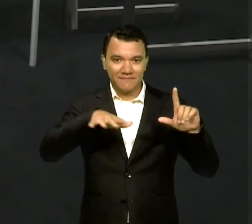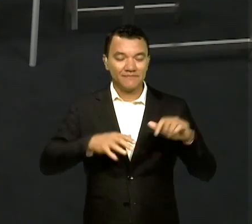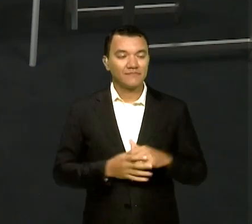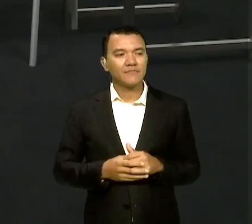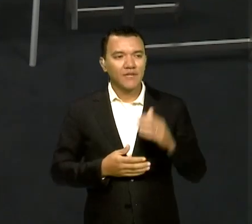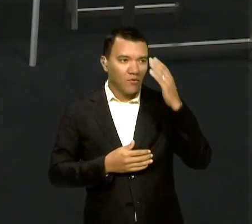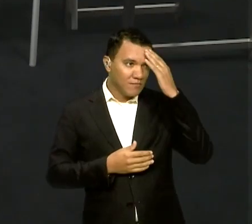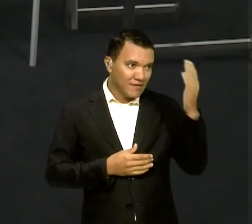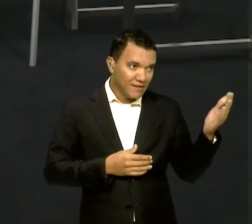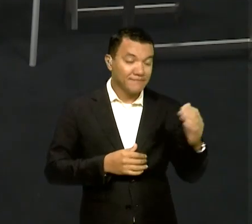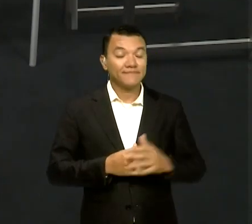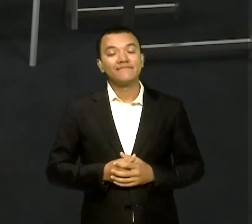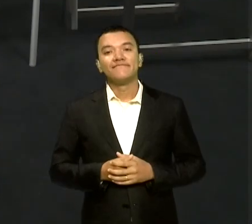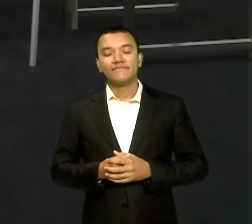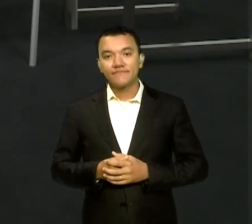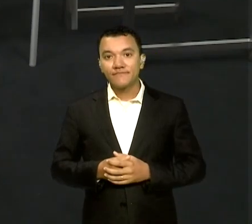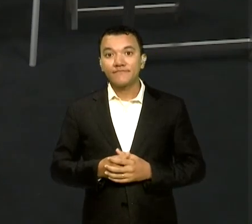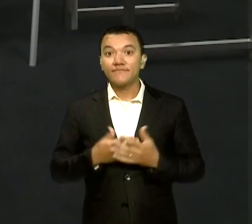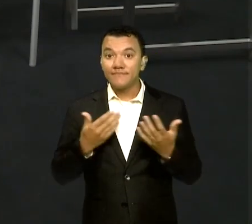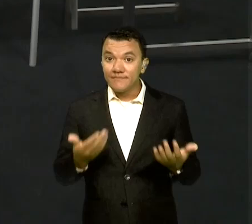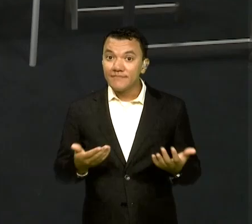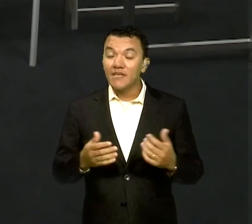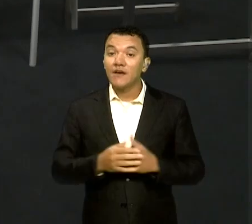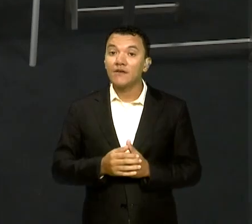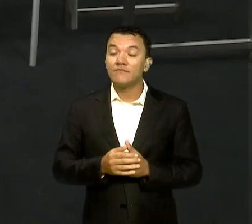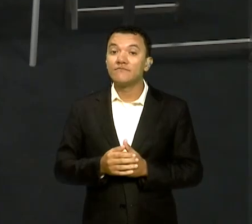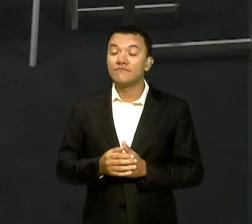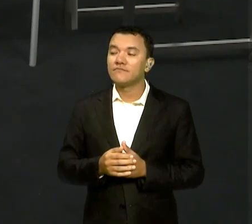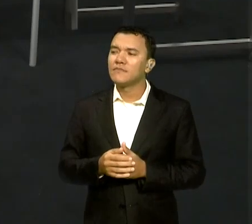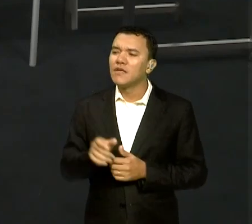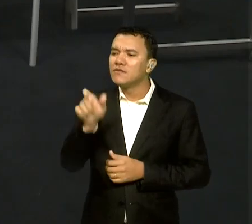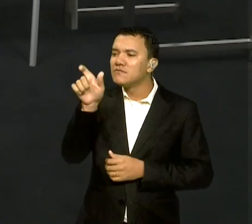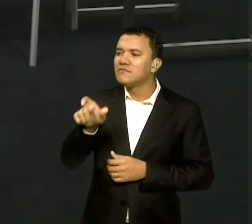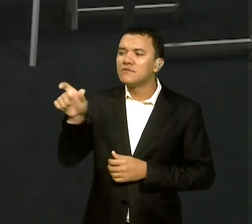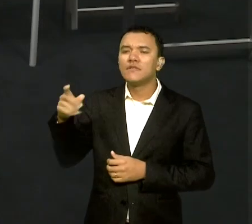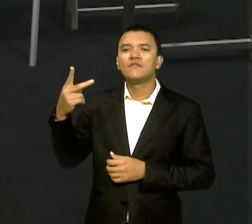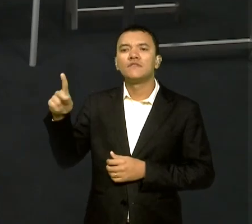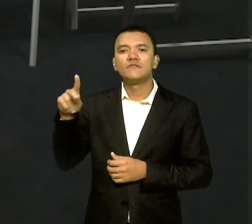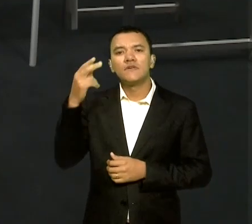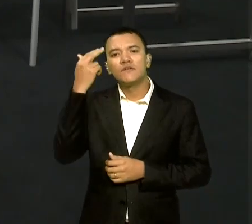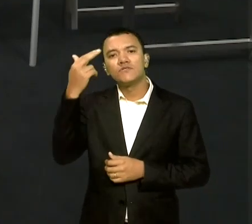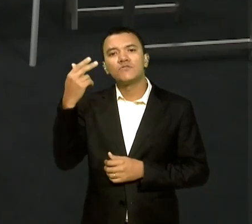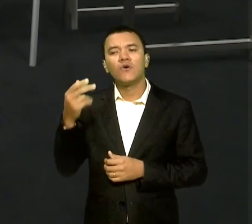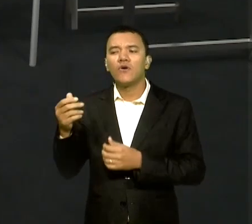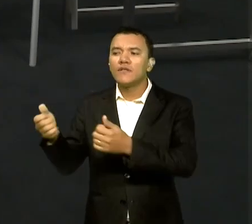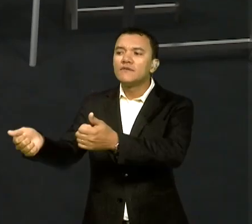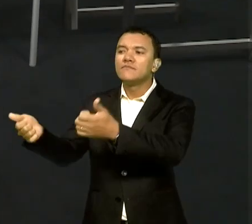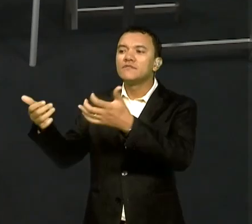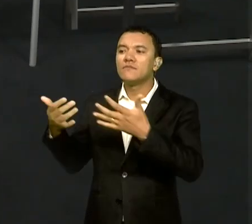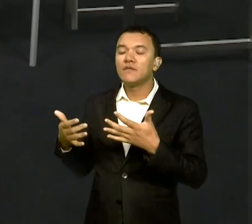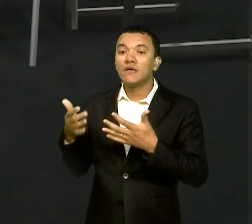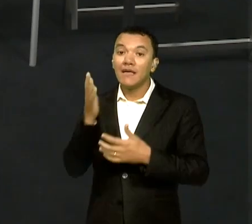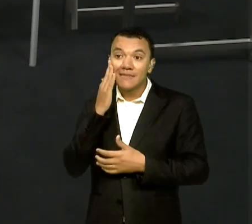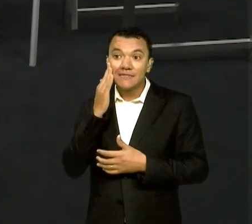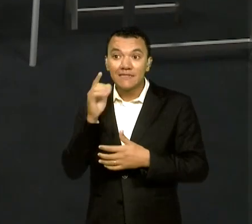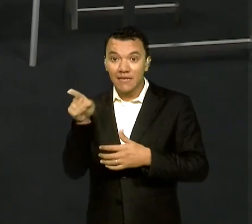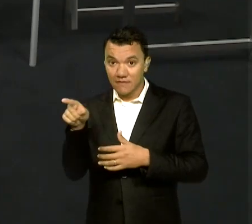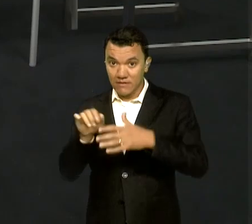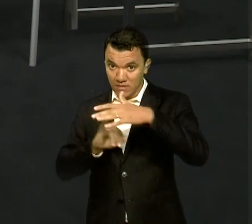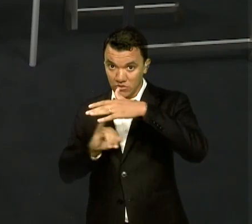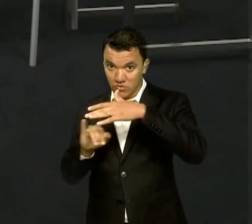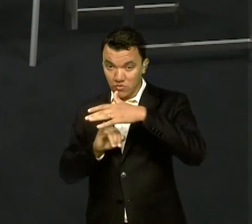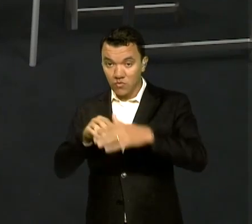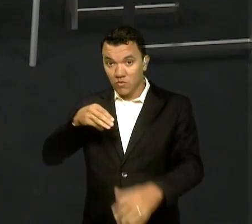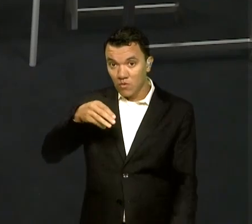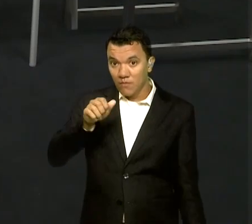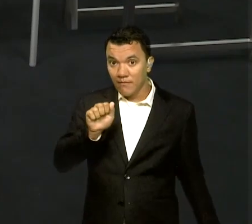Obrigada. Então, gente, eu queria conhecer um pouquinho dessa história de vocês. O que eu sei é que o Instituto Maricota